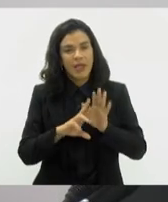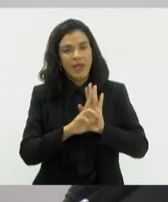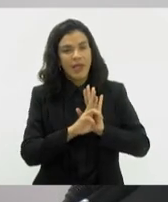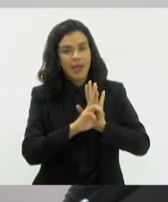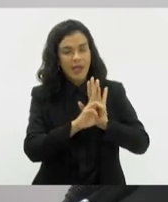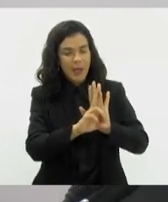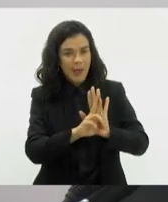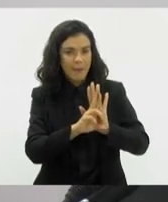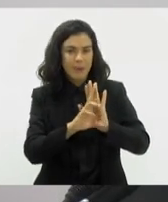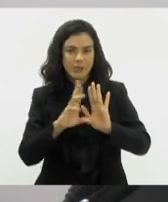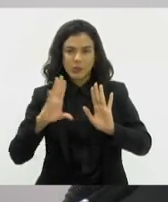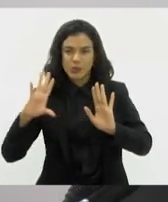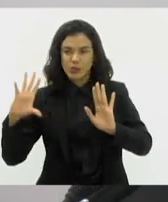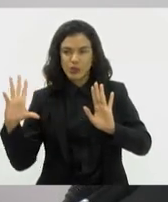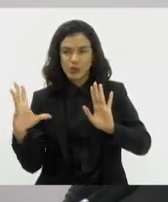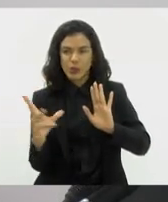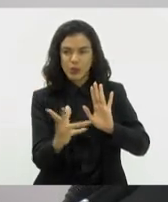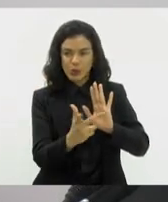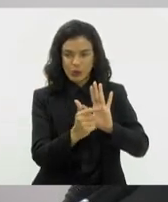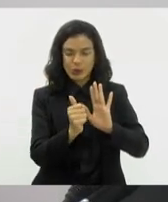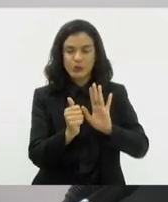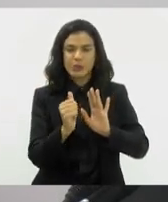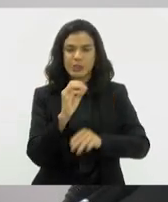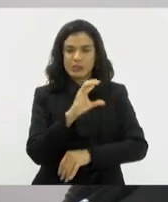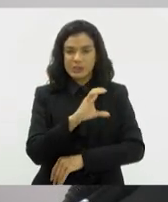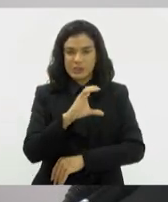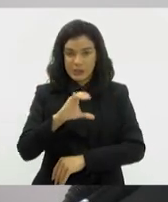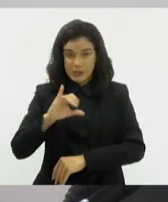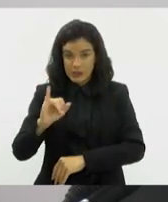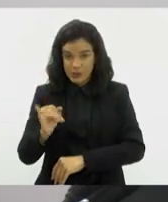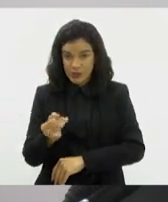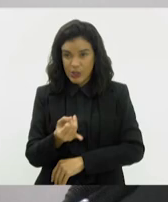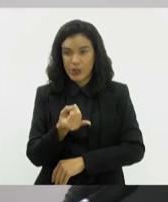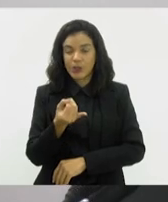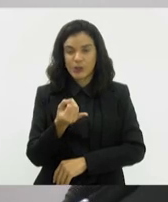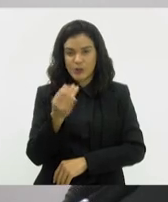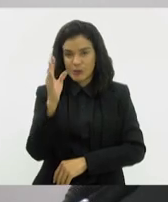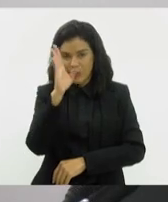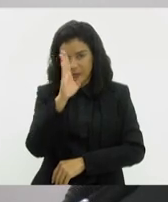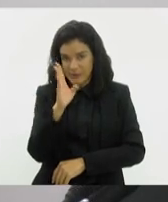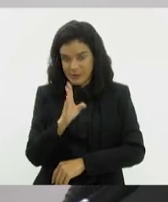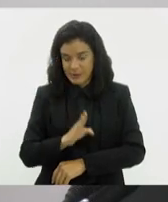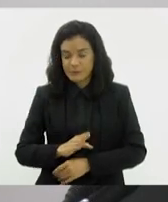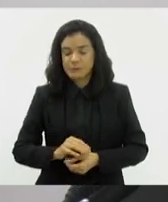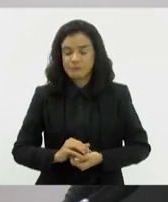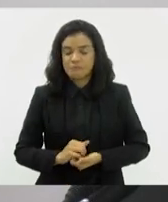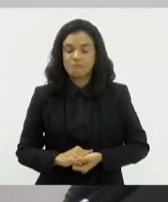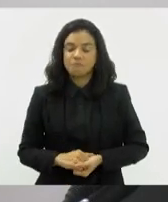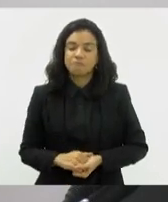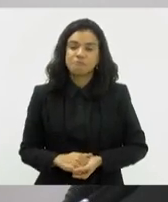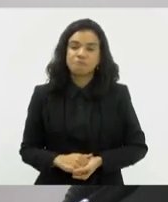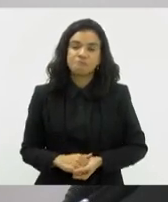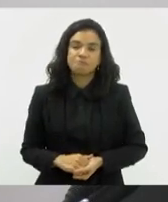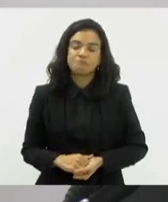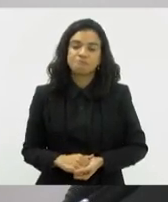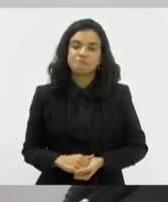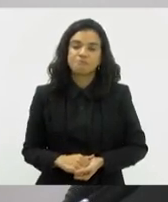representando os presidentes das comissões de Constituição e Justiça do Brasil inteiro, né,